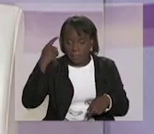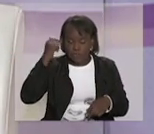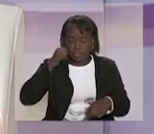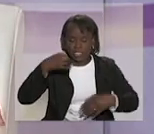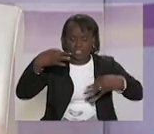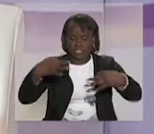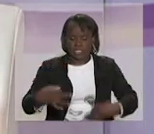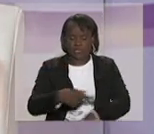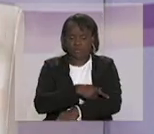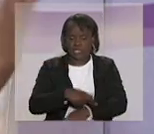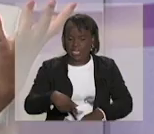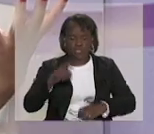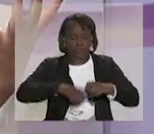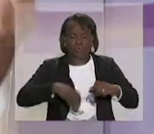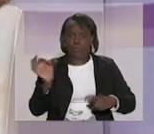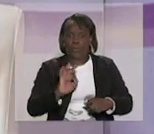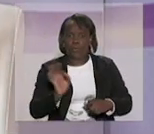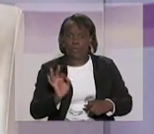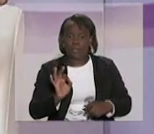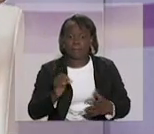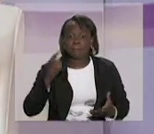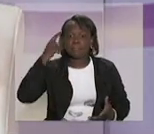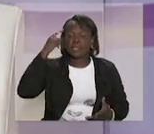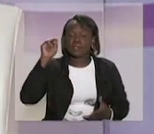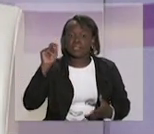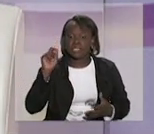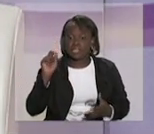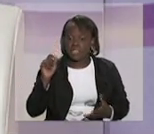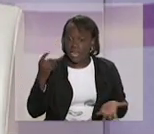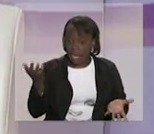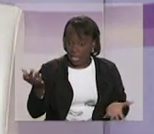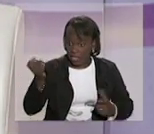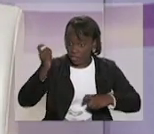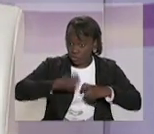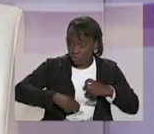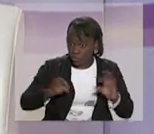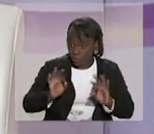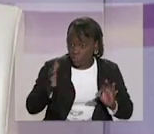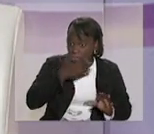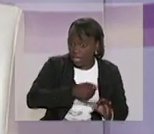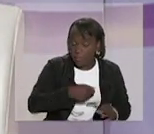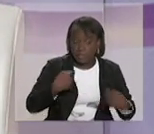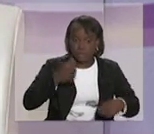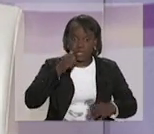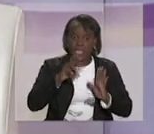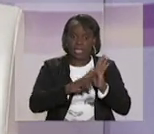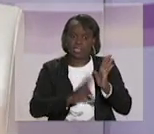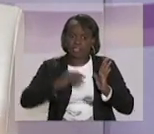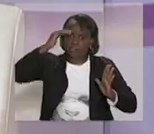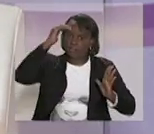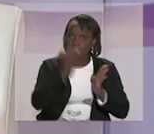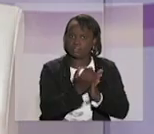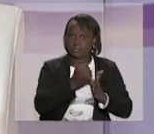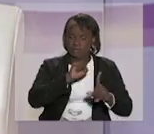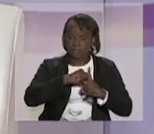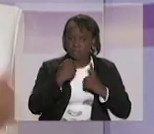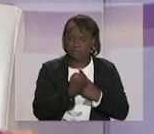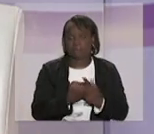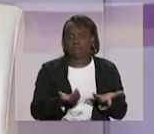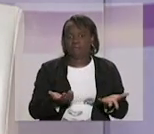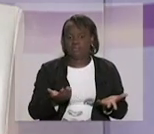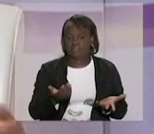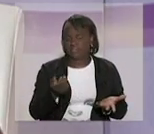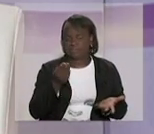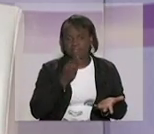acredita que a mulher que se dá o respeito não é estuprada, o que a gente está mostrando é que a solução para o estupro é a mulher seguir certas regras sociais. Então isso fica